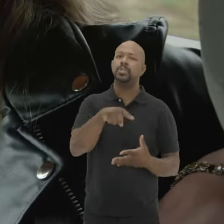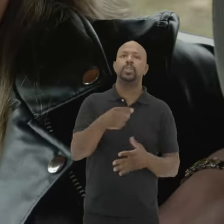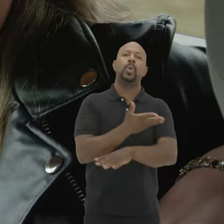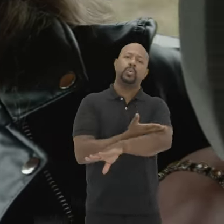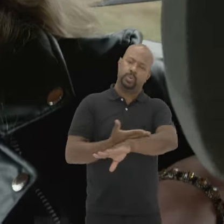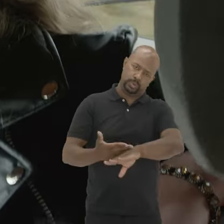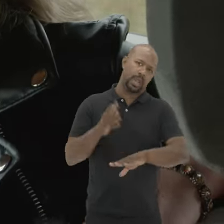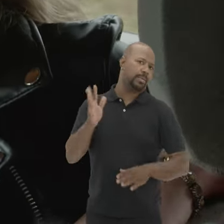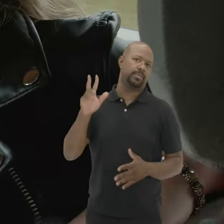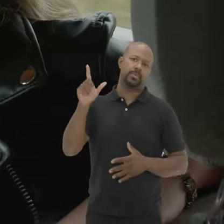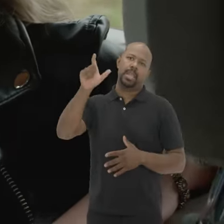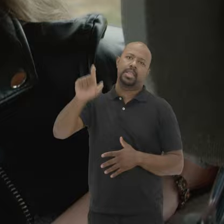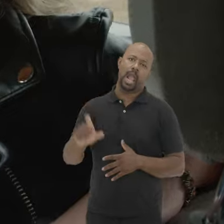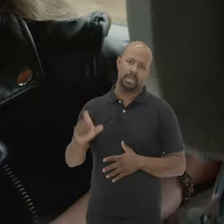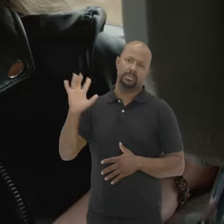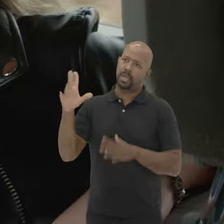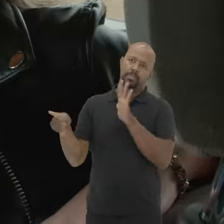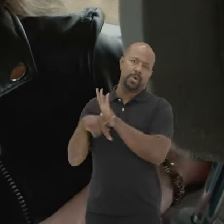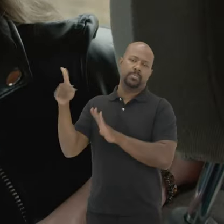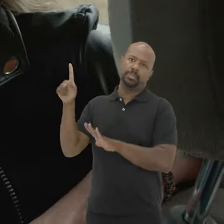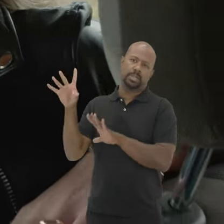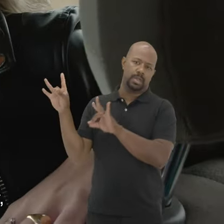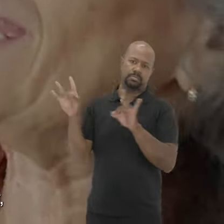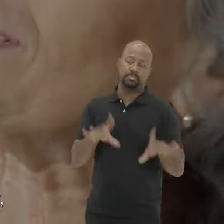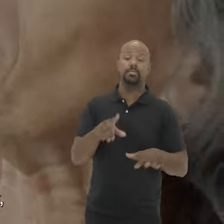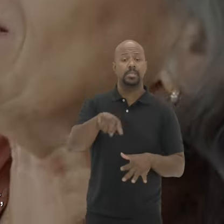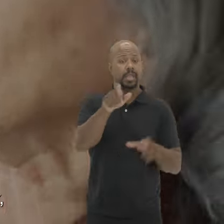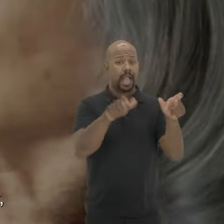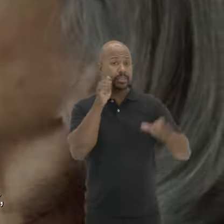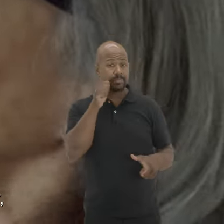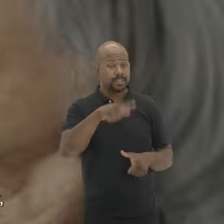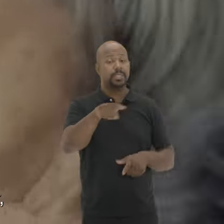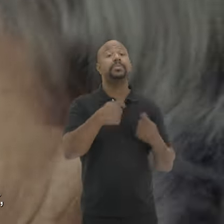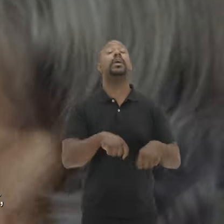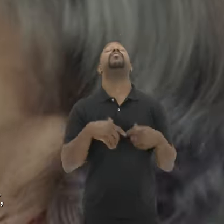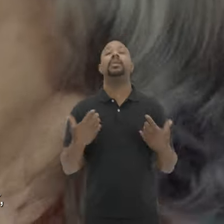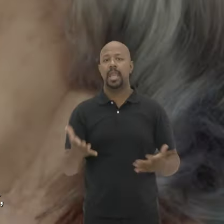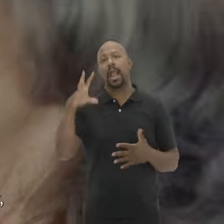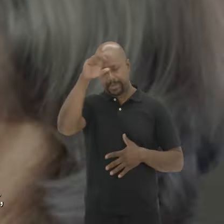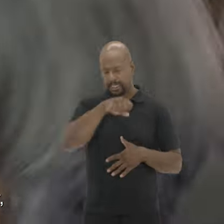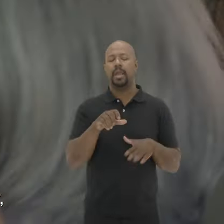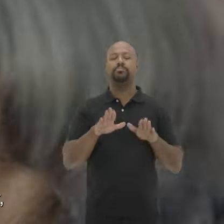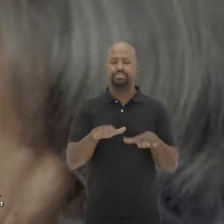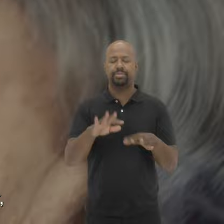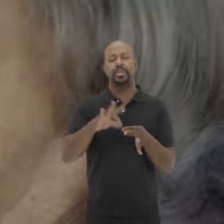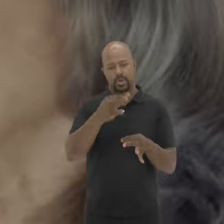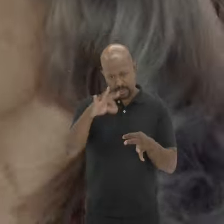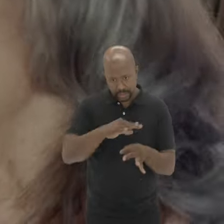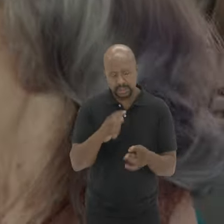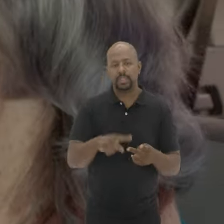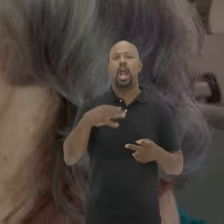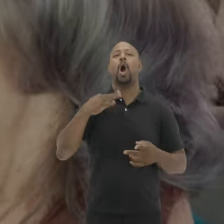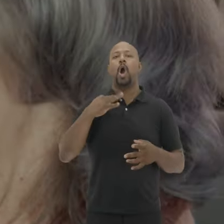de costumes italianos, né? Costumes trazidos de lá, né? E as meninas tinham que fazer o quê? Tinha que aprender a costurar, tinha